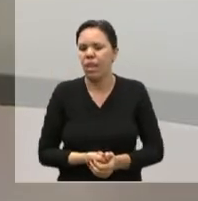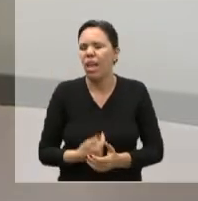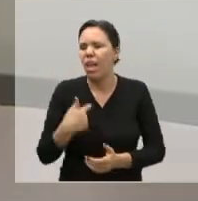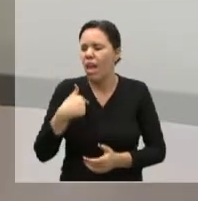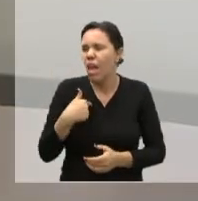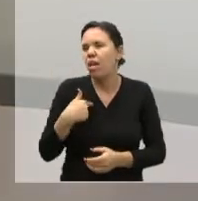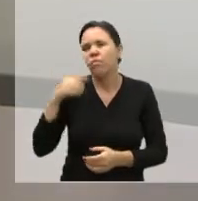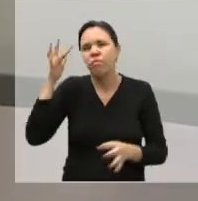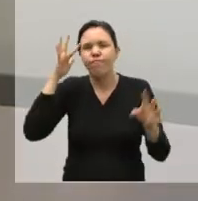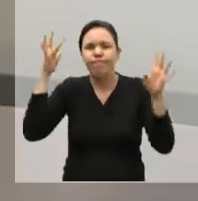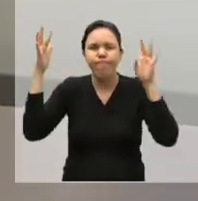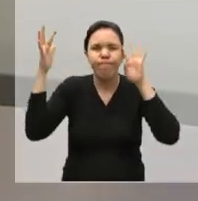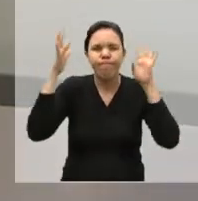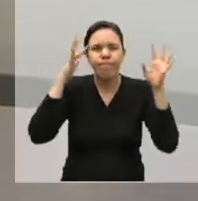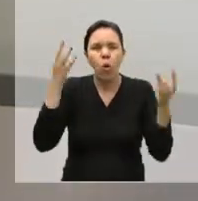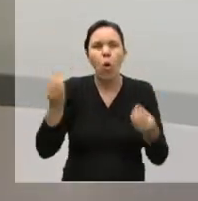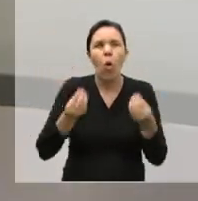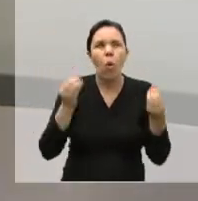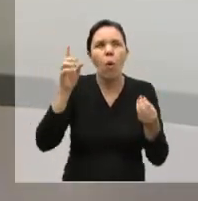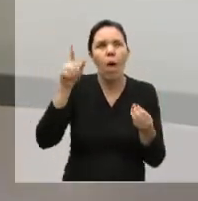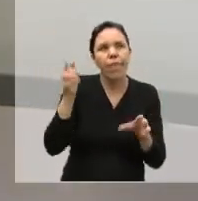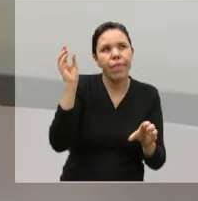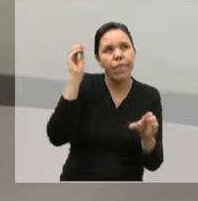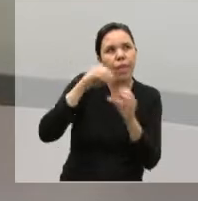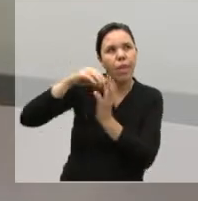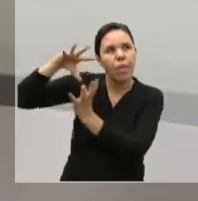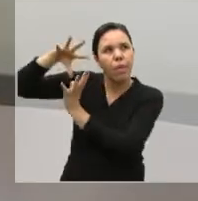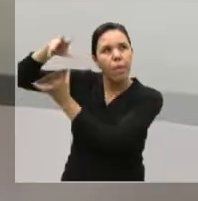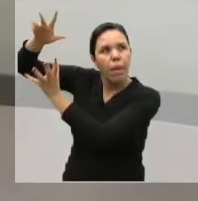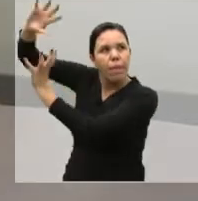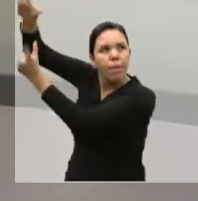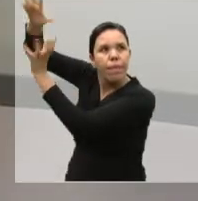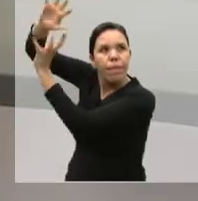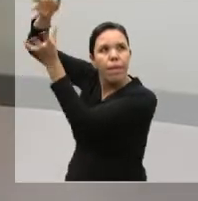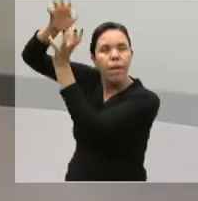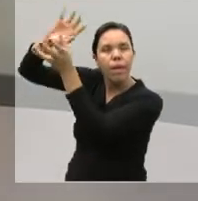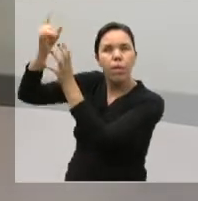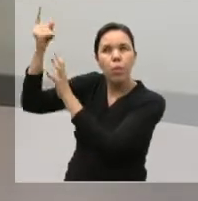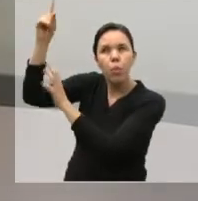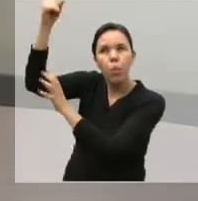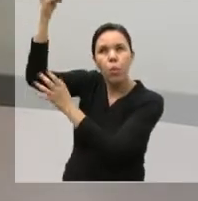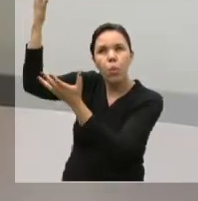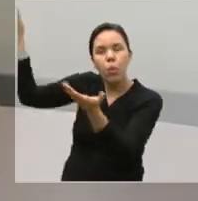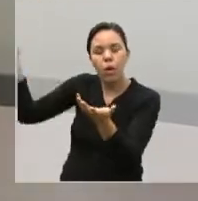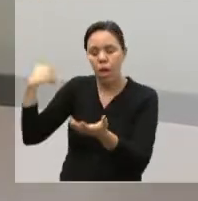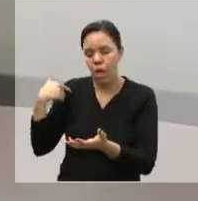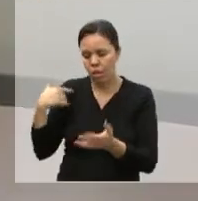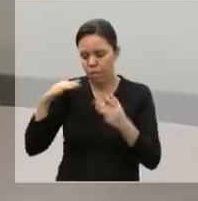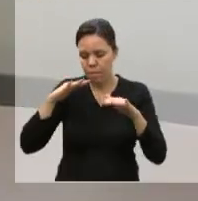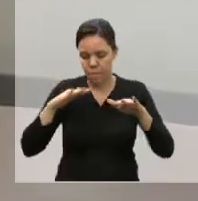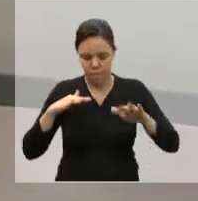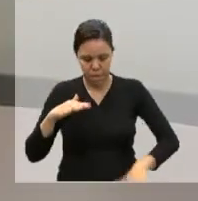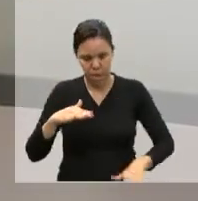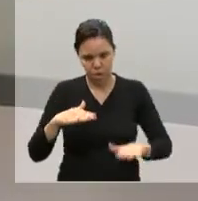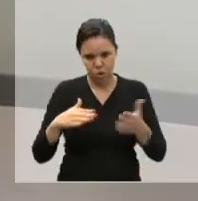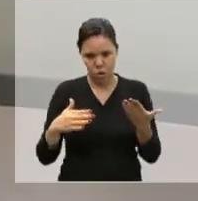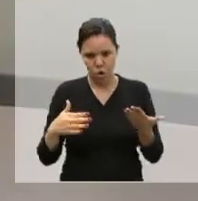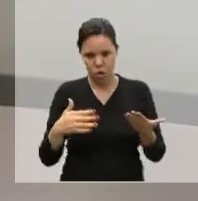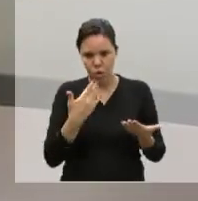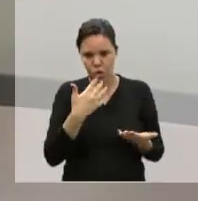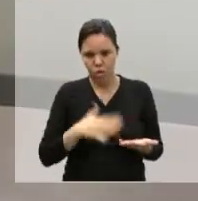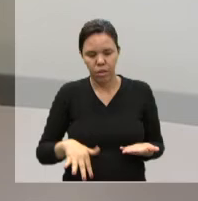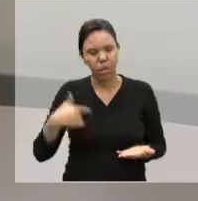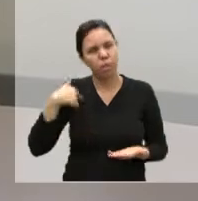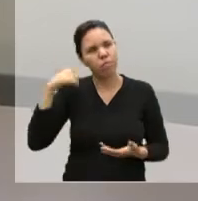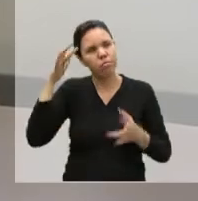no pensamento. Quando eu era mais criança, assim, eu também botava um monte de fantasia na cabeça.